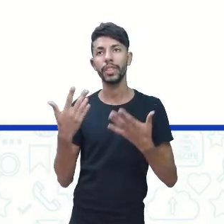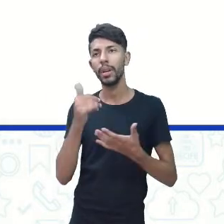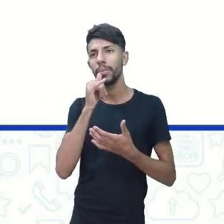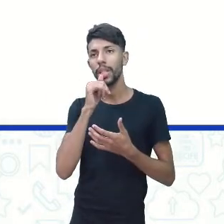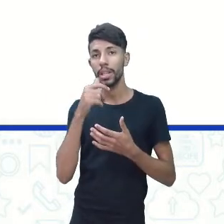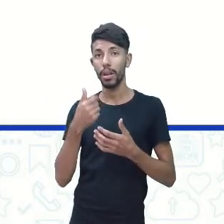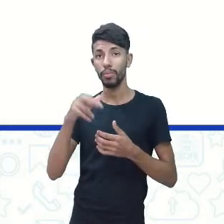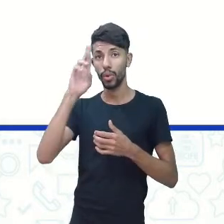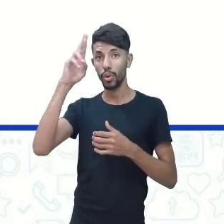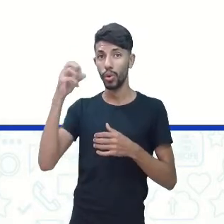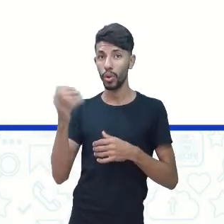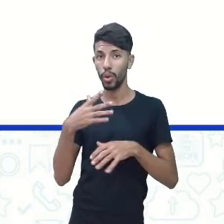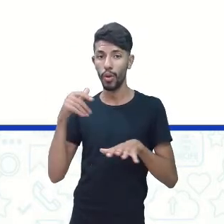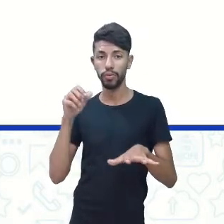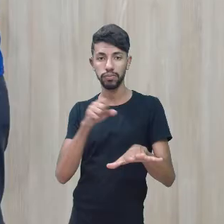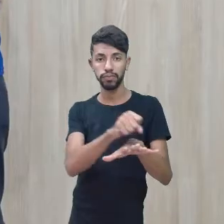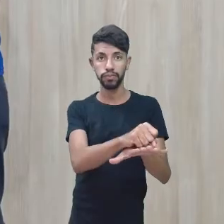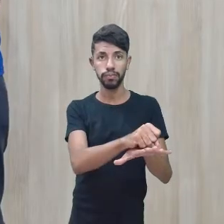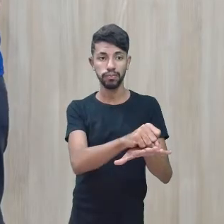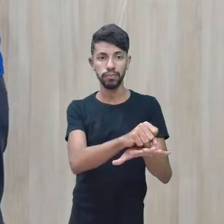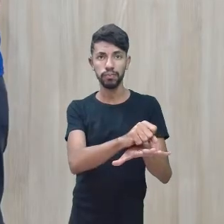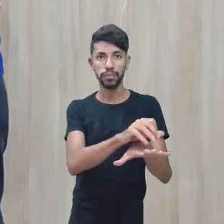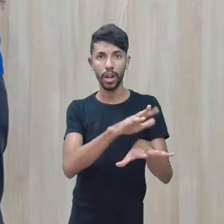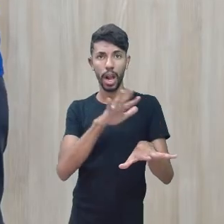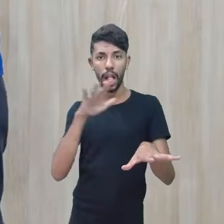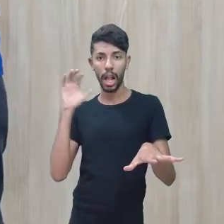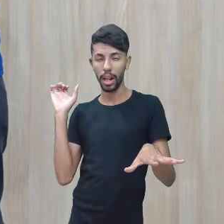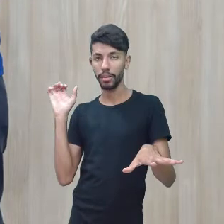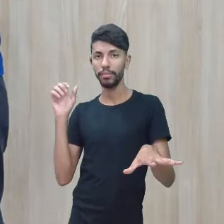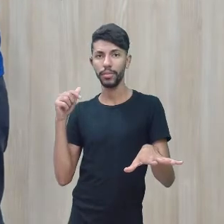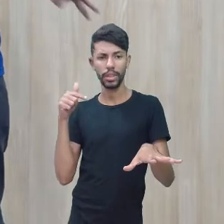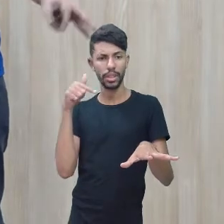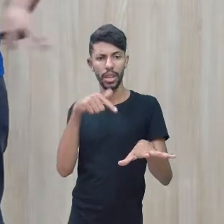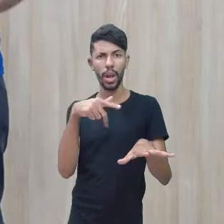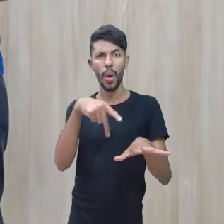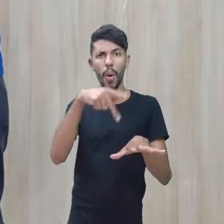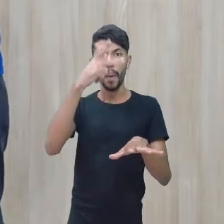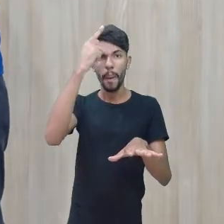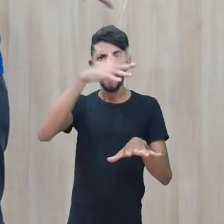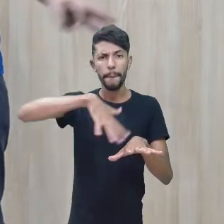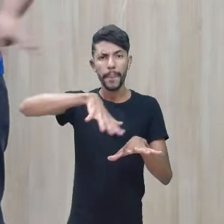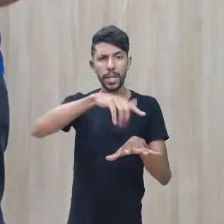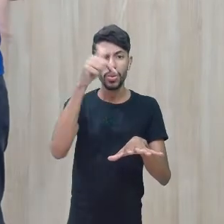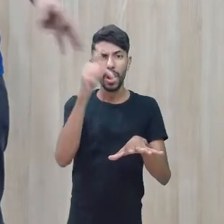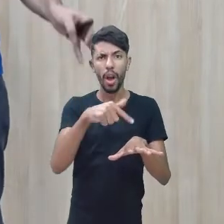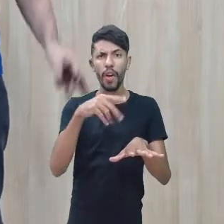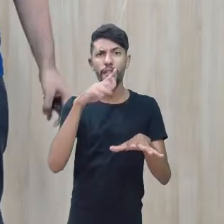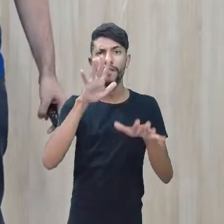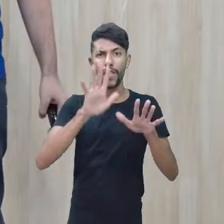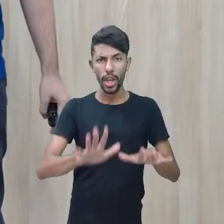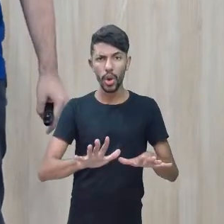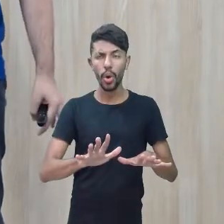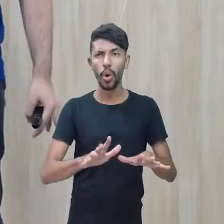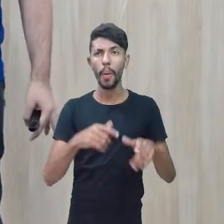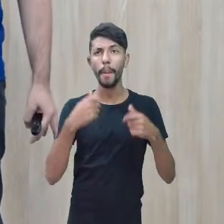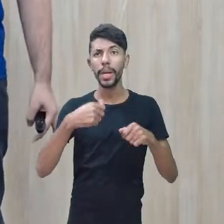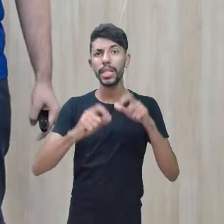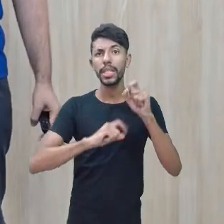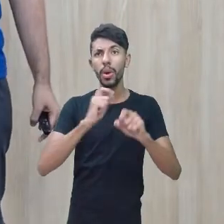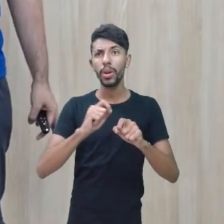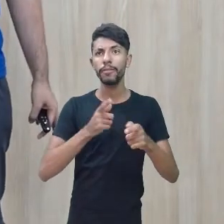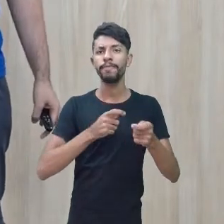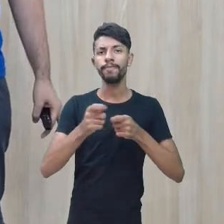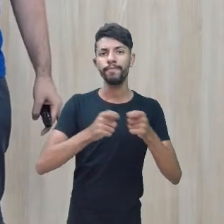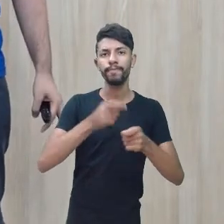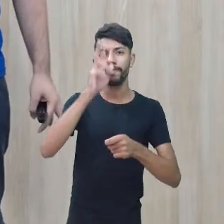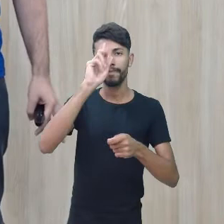explorando, foram embora, quem ficou vai ter que comandar, vai ter que controlar o negócio ali. Por isso que nós vamos ter